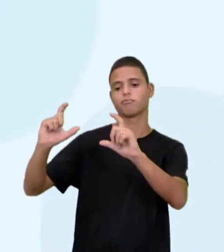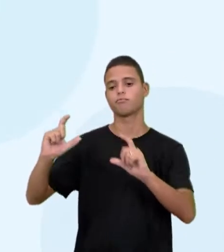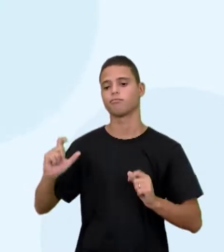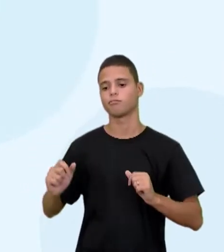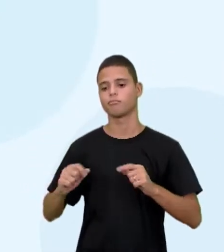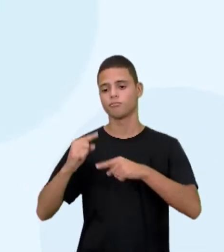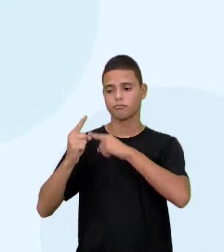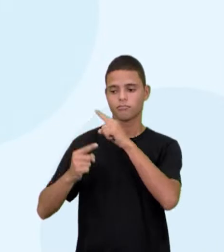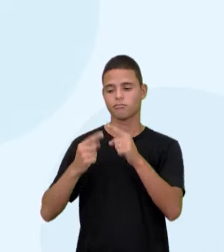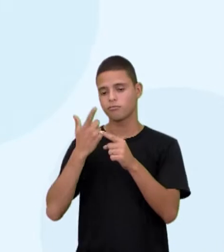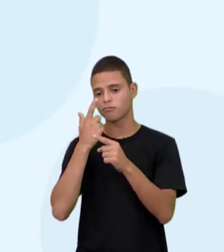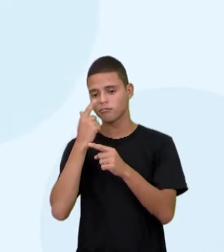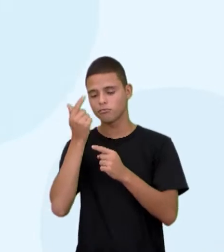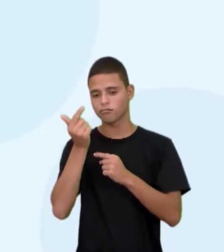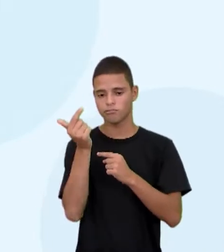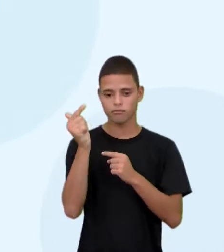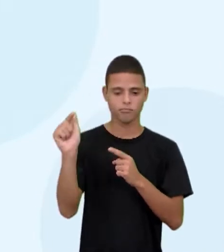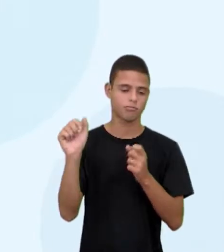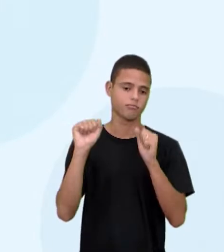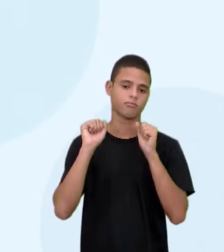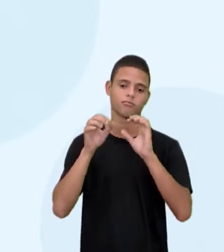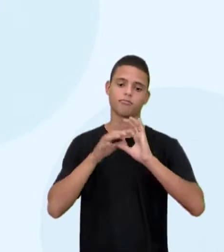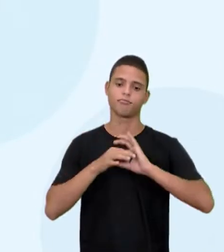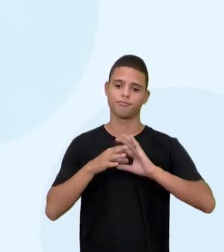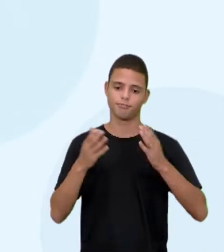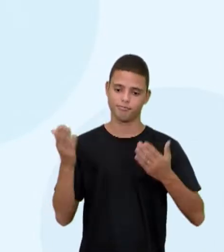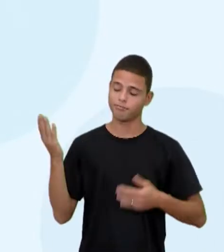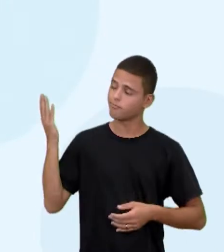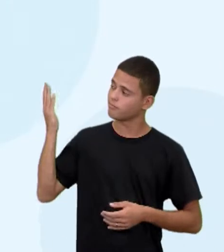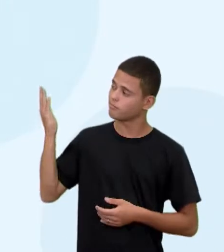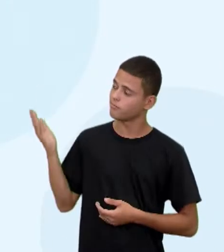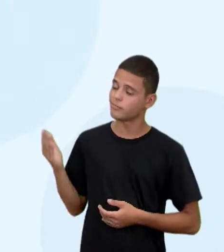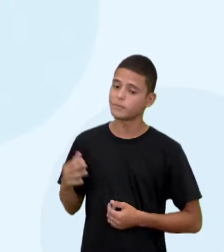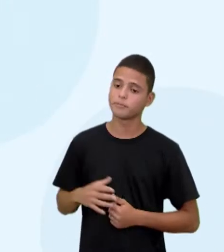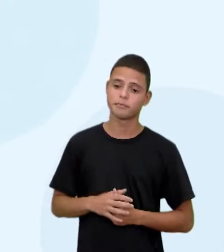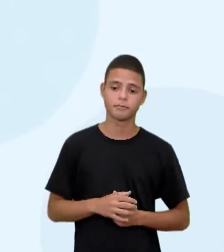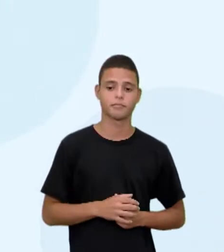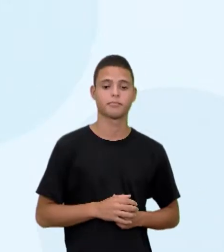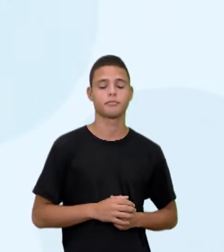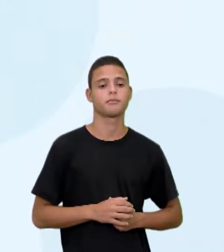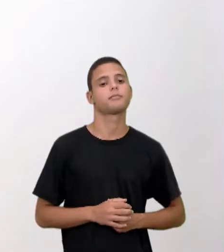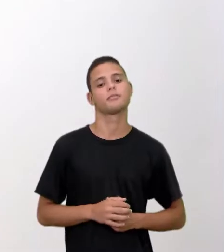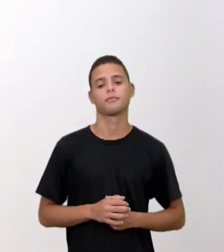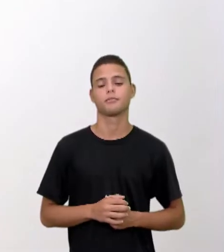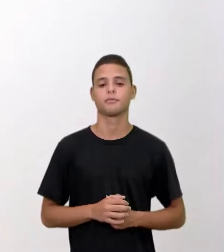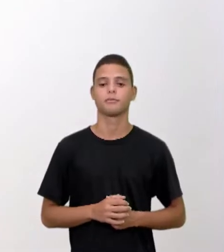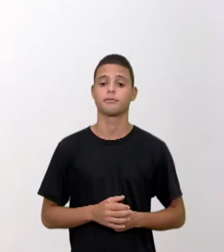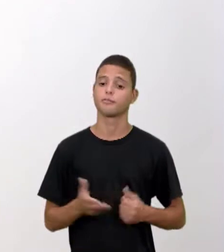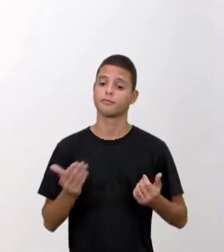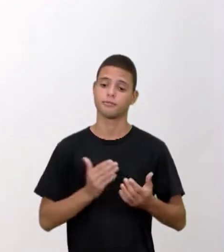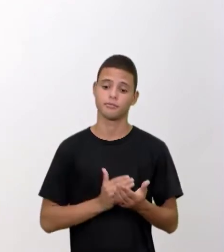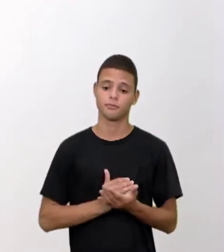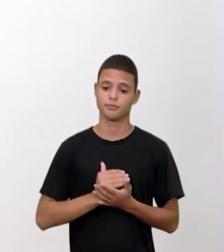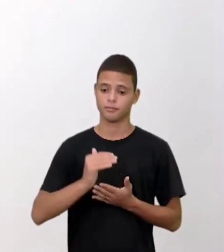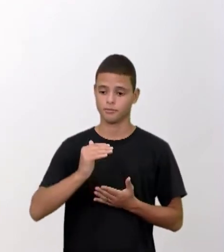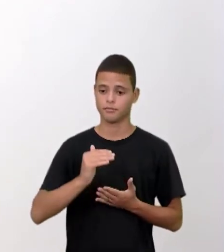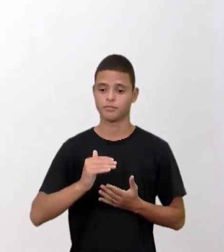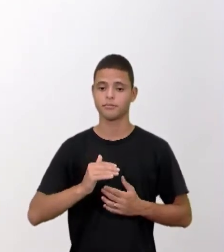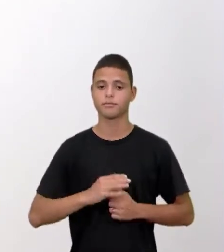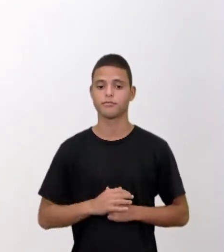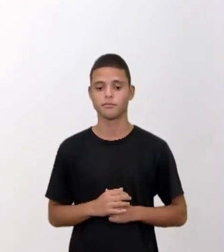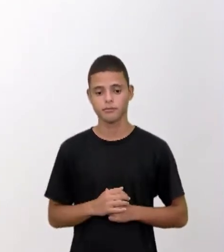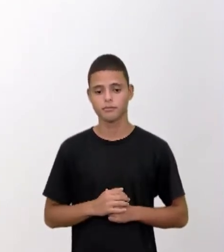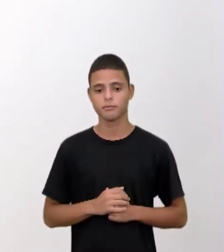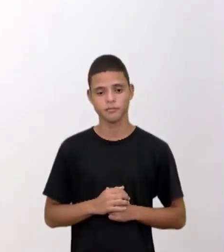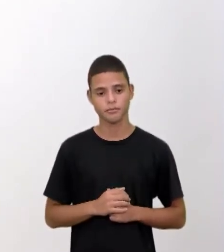revisar depois, olhar as habilidades, tá aí para vocês no PPT. E aí agora a gente começa efetivamente